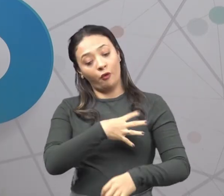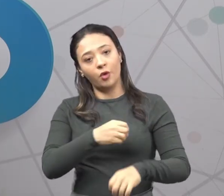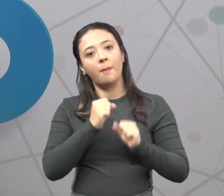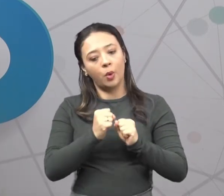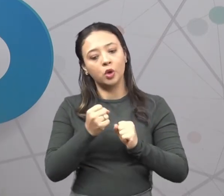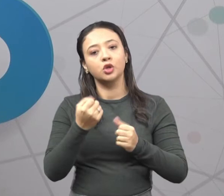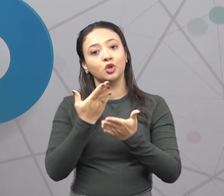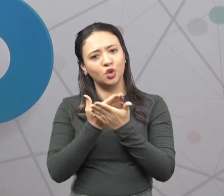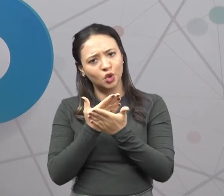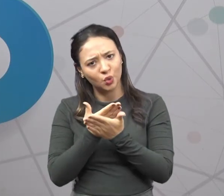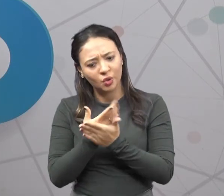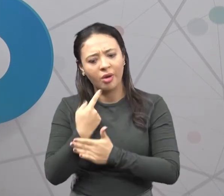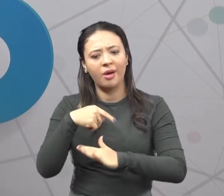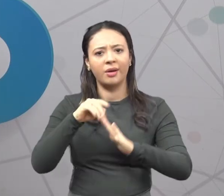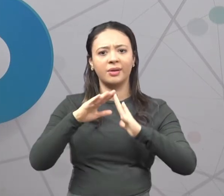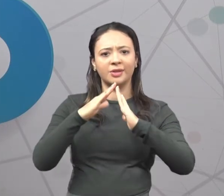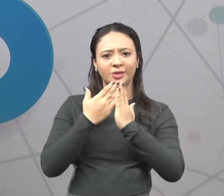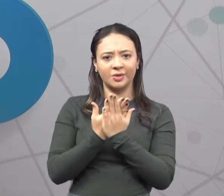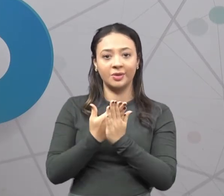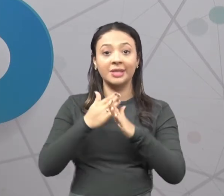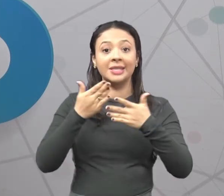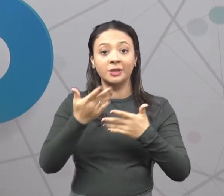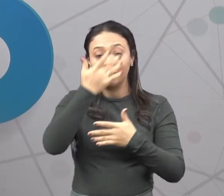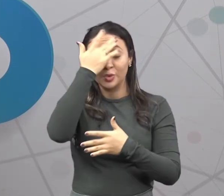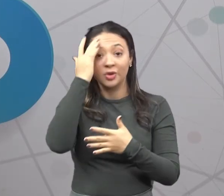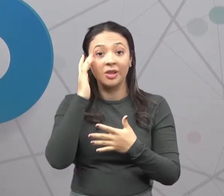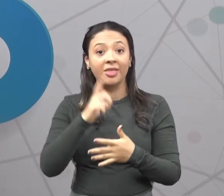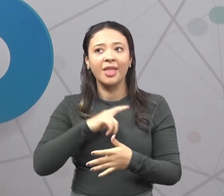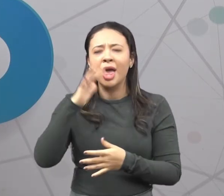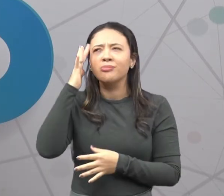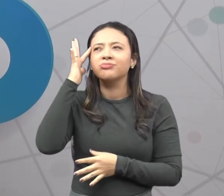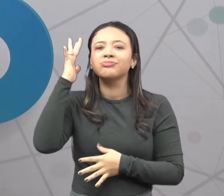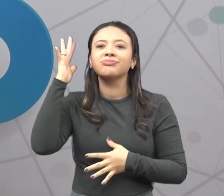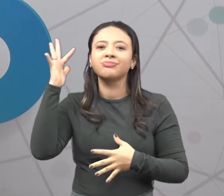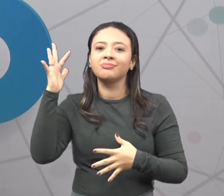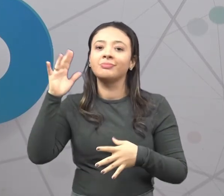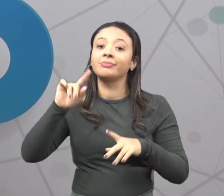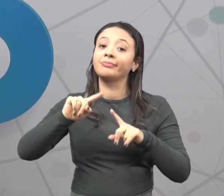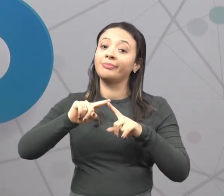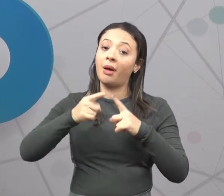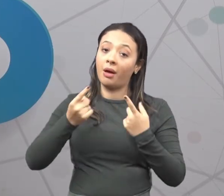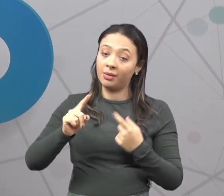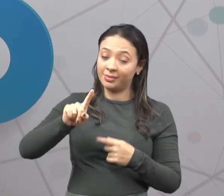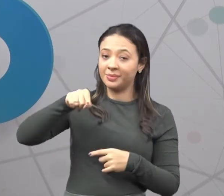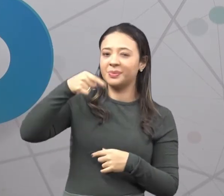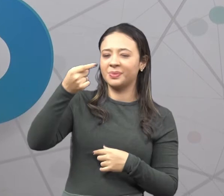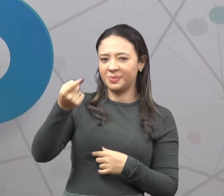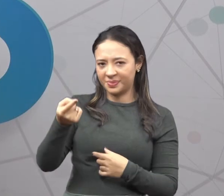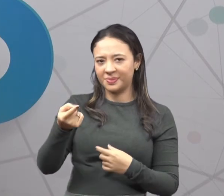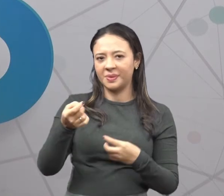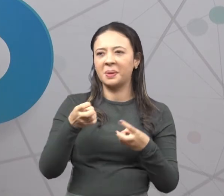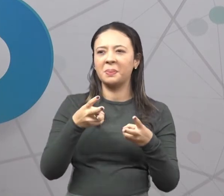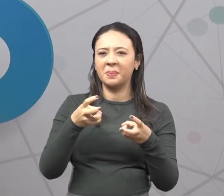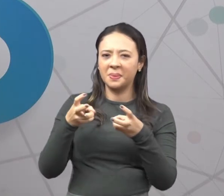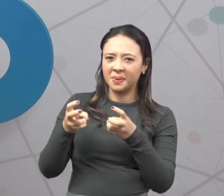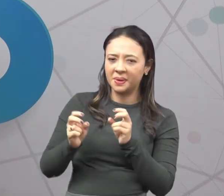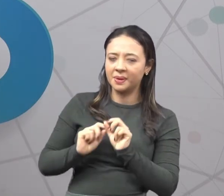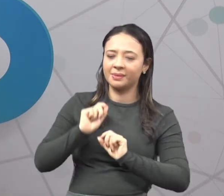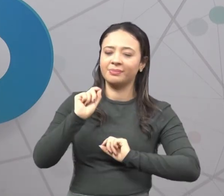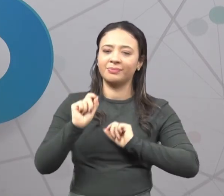para as escolas, e isso era um sonho que eles tinham. Mas a gente vai ver com a